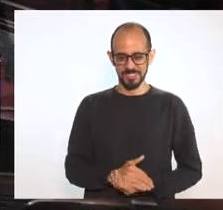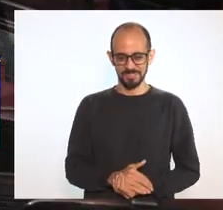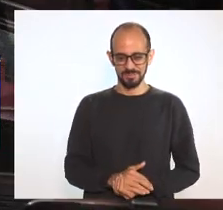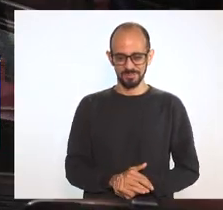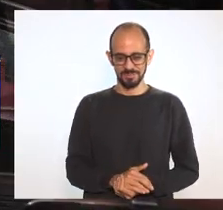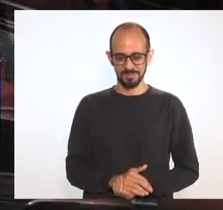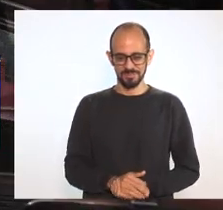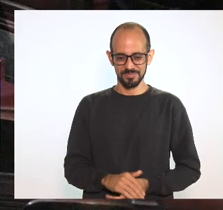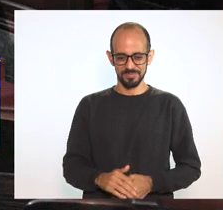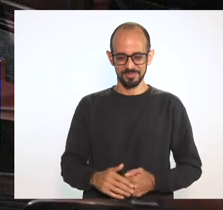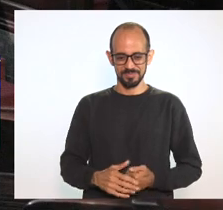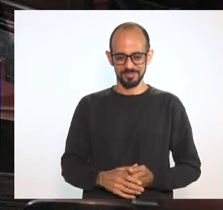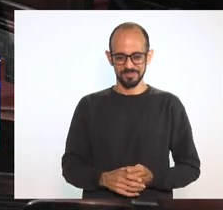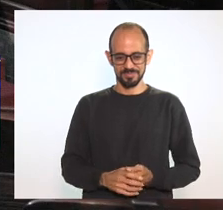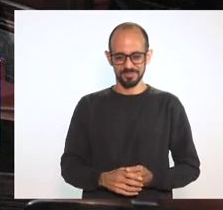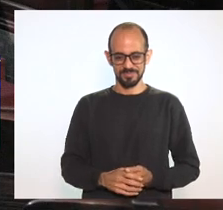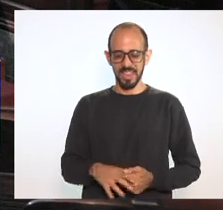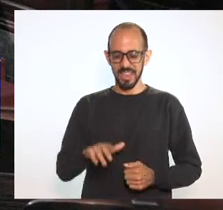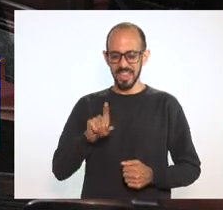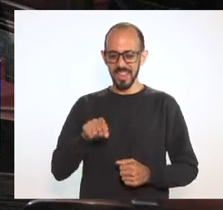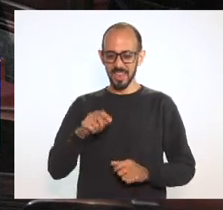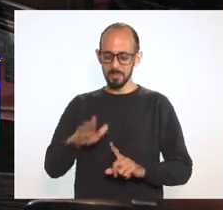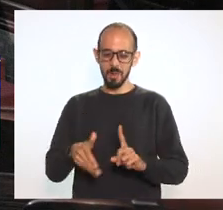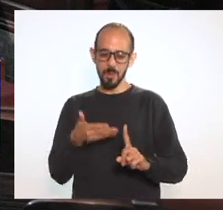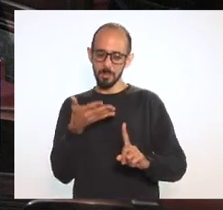Fizemos uma moção para homenageá-lo aqui.